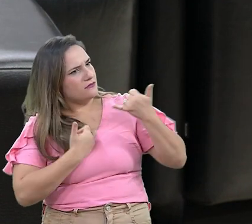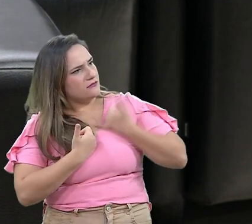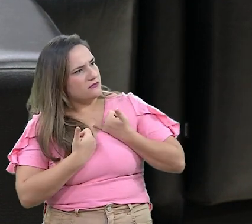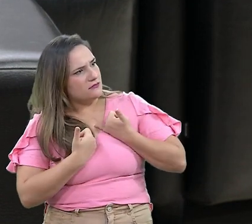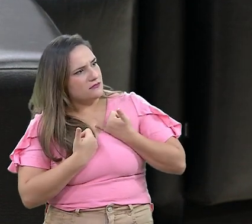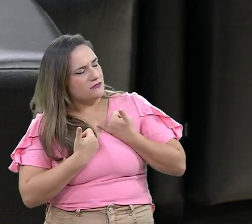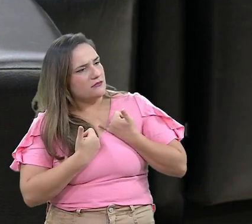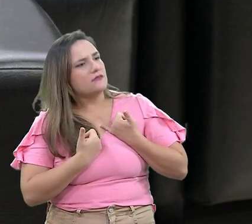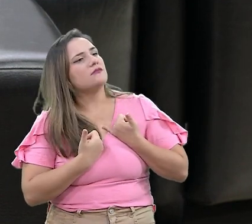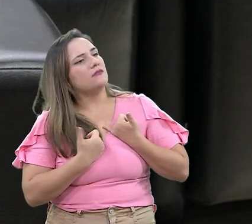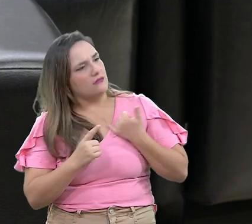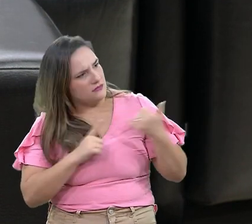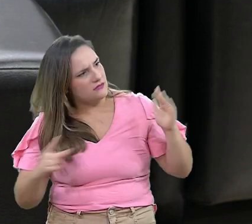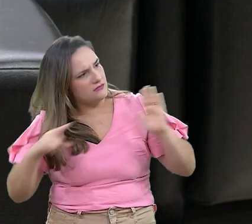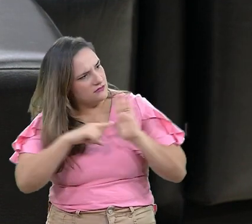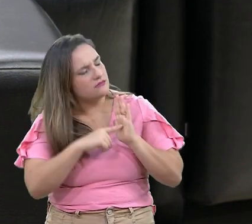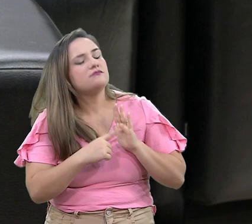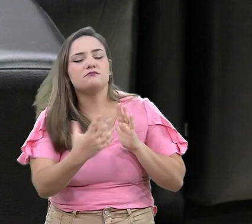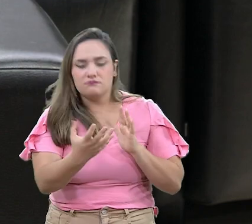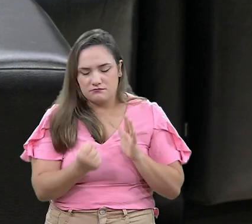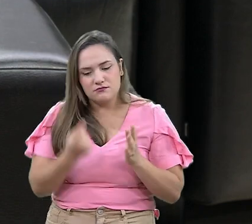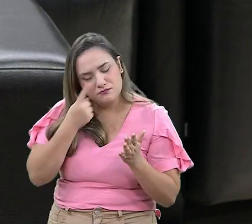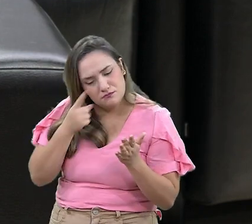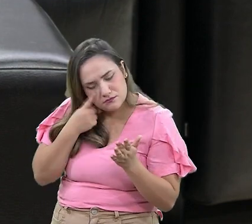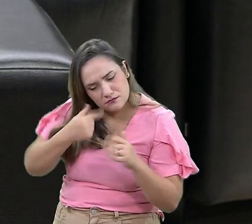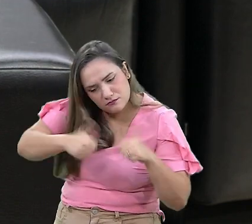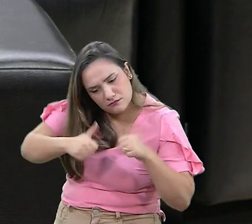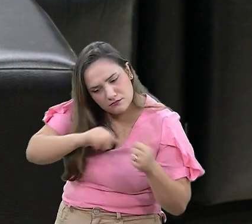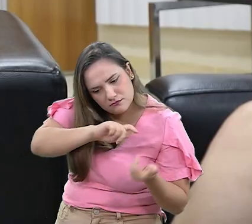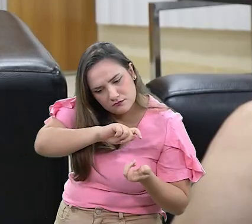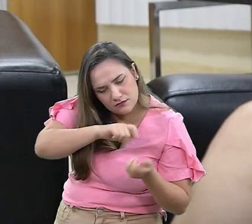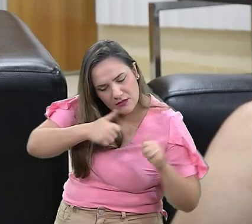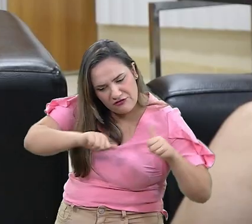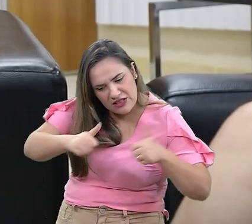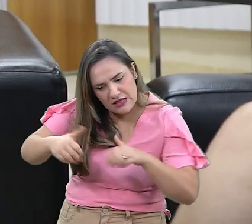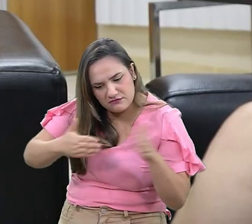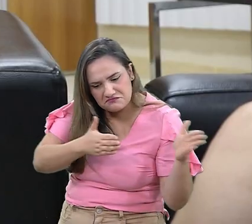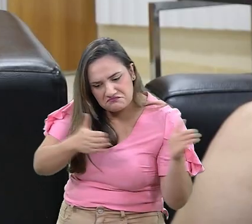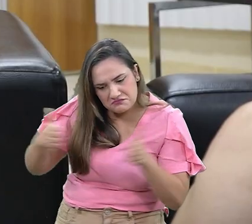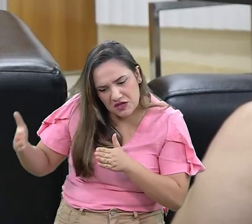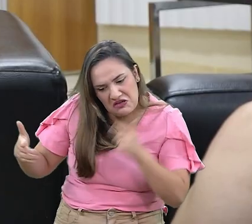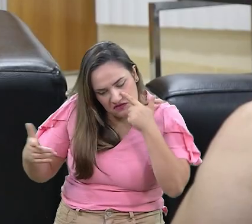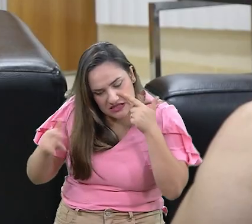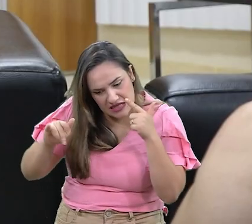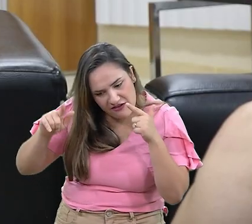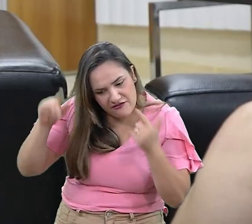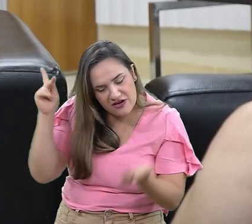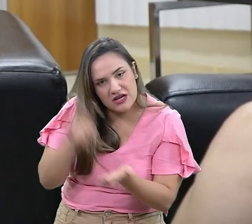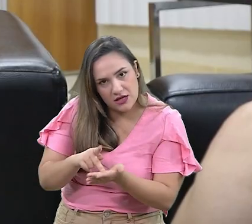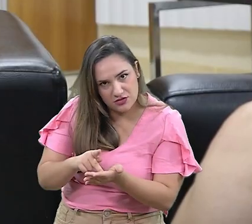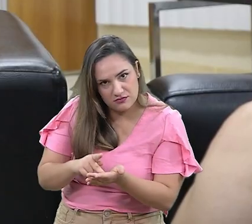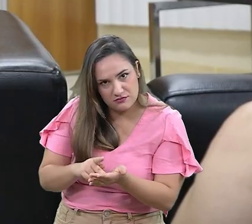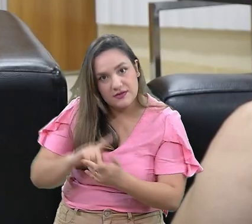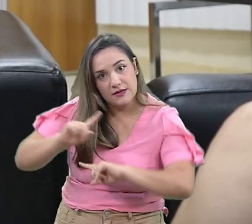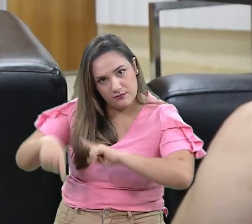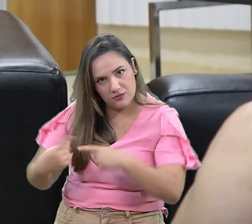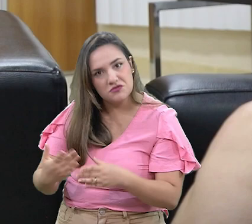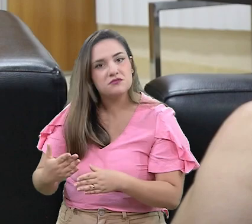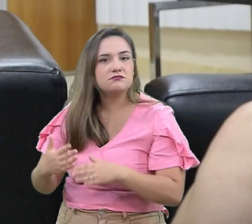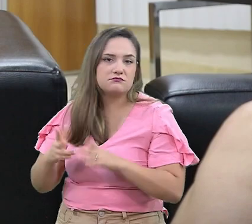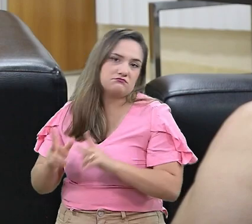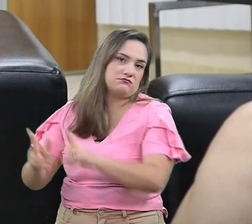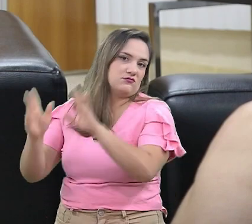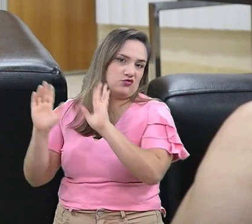que tenham ocorrido dentro da organização ou da instituição. A senhora colocou aqui agora a questão do limite,